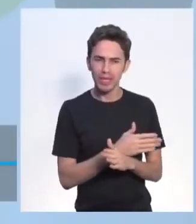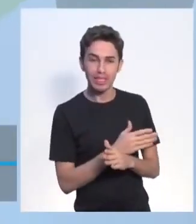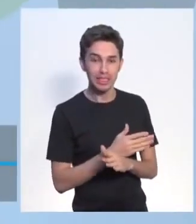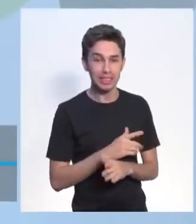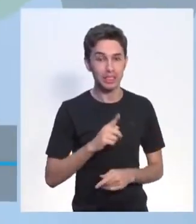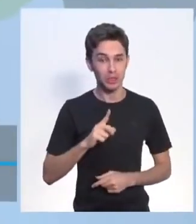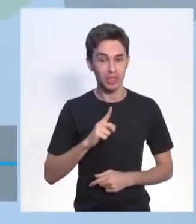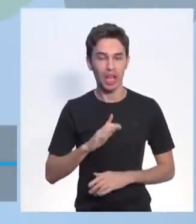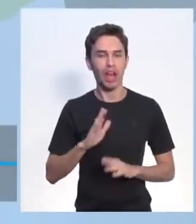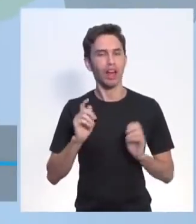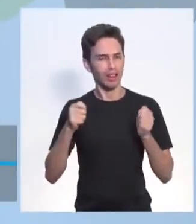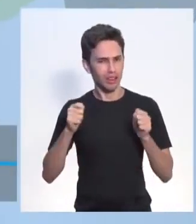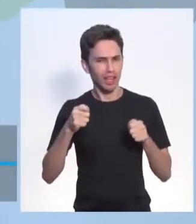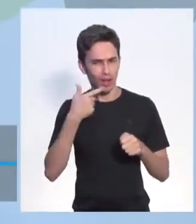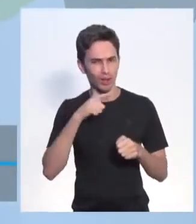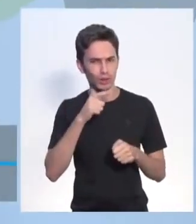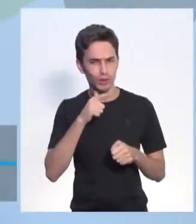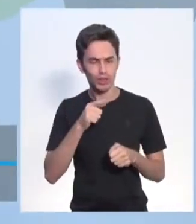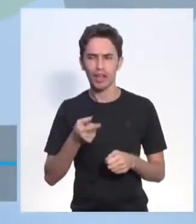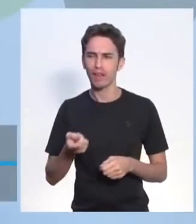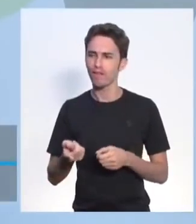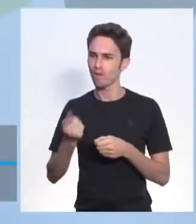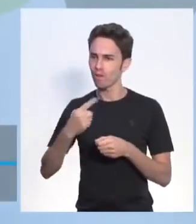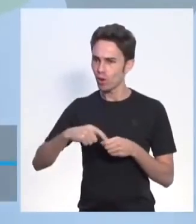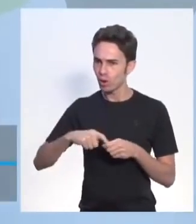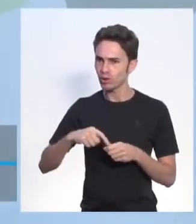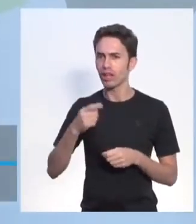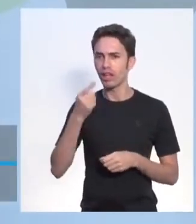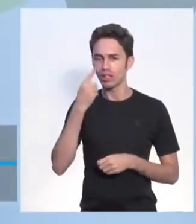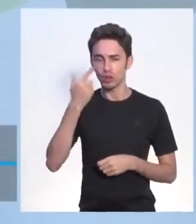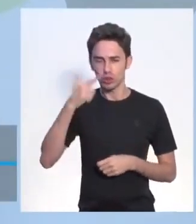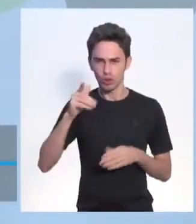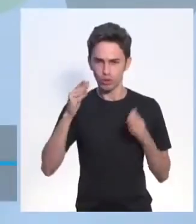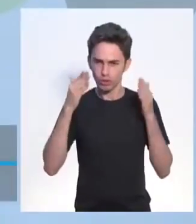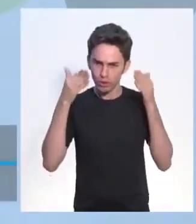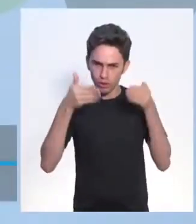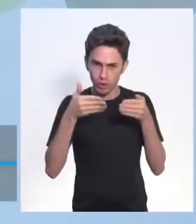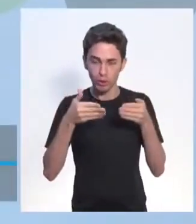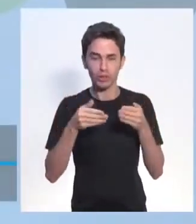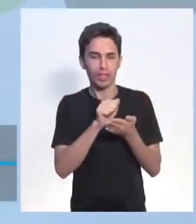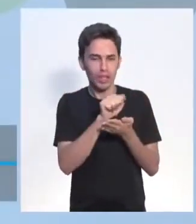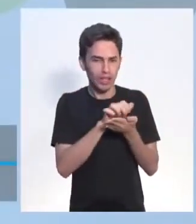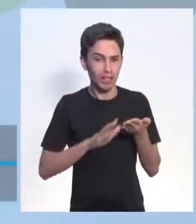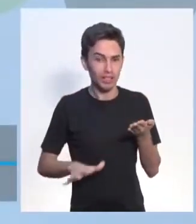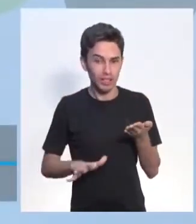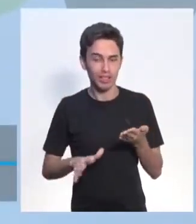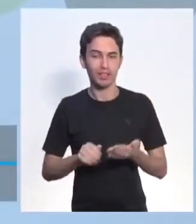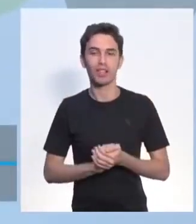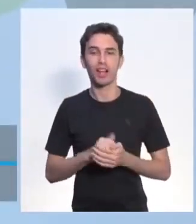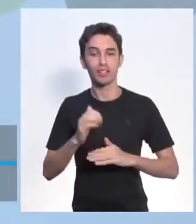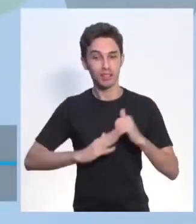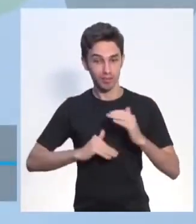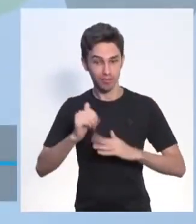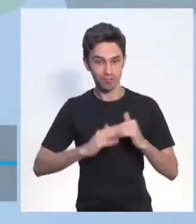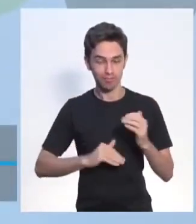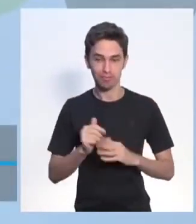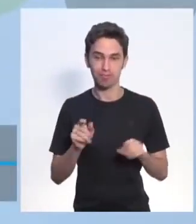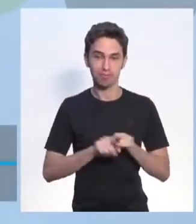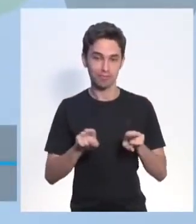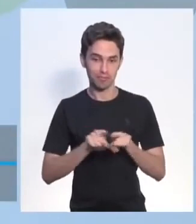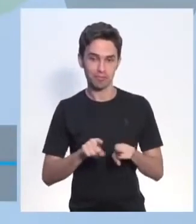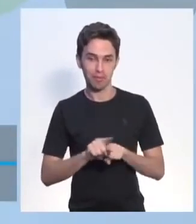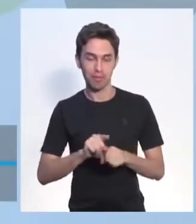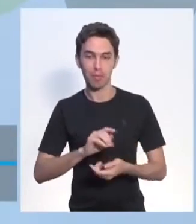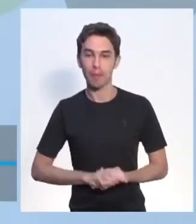aulas, ainda dá tempo de voltar e se concentrar aí nas atividades, nas habilidades, ok?